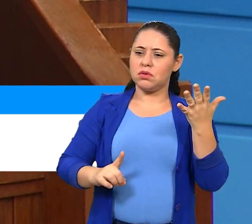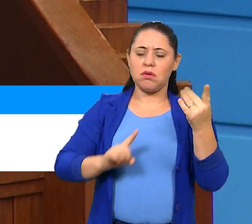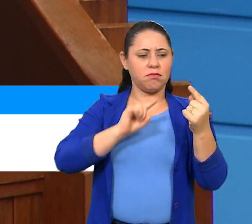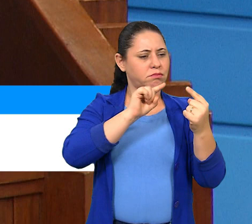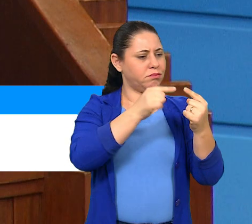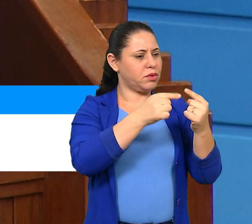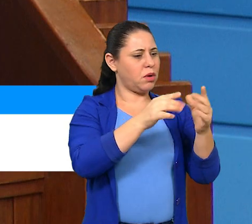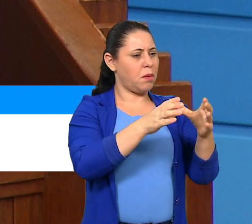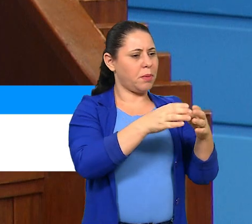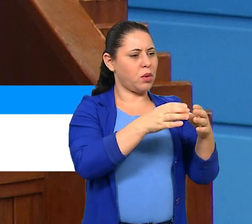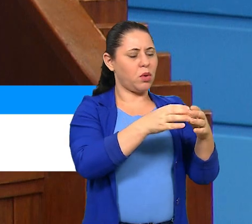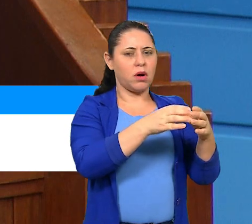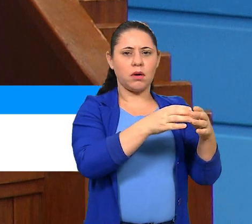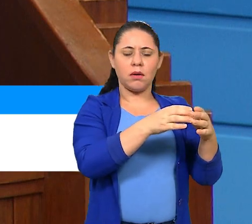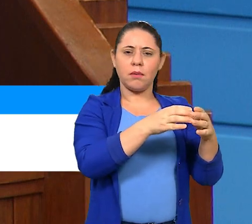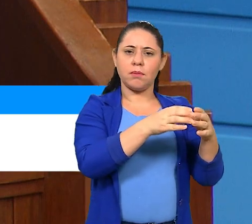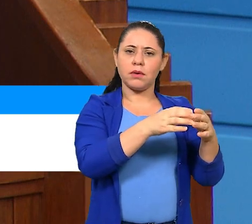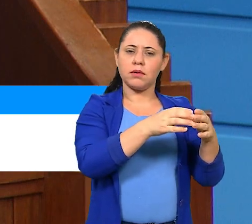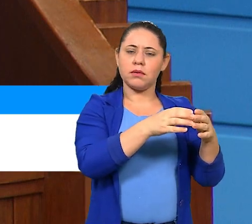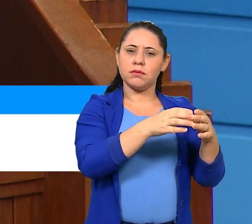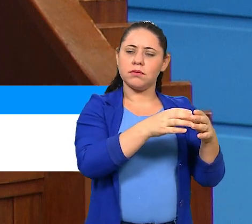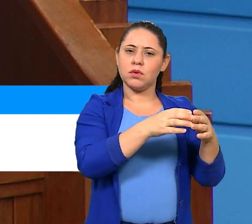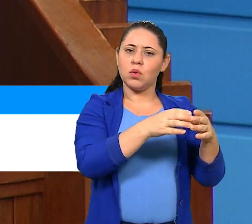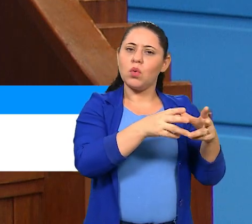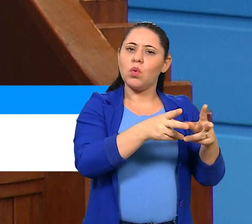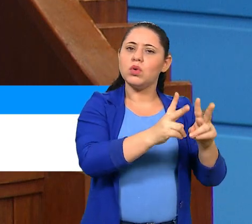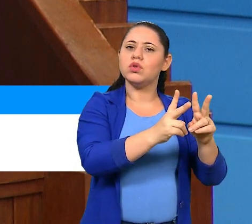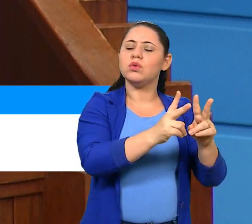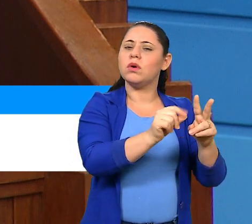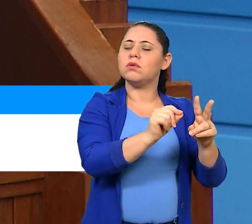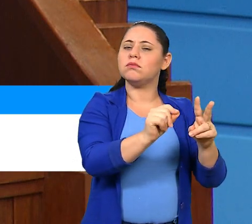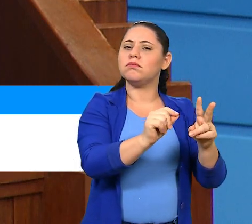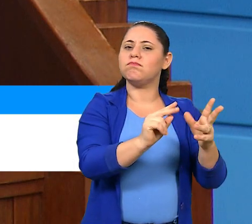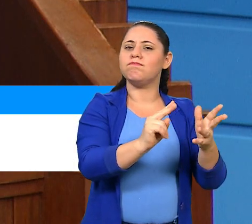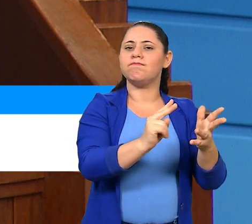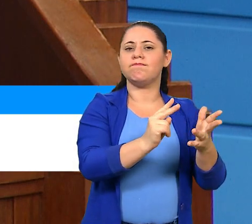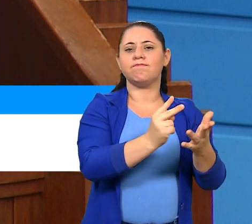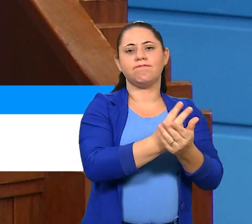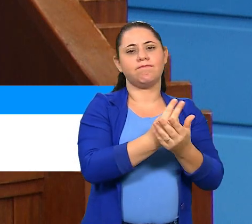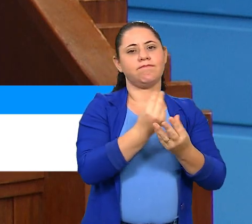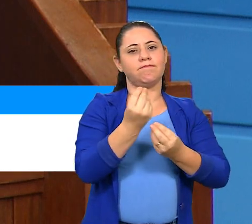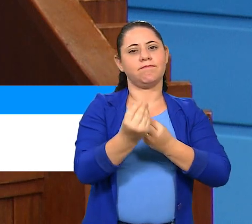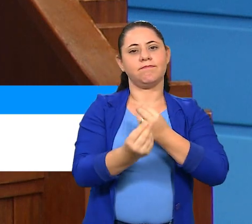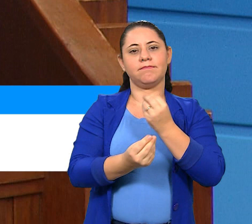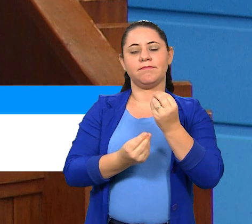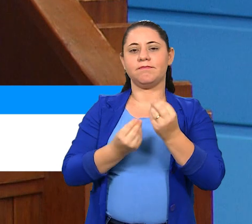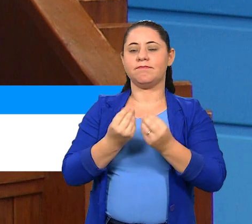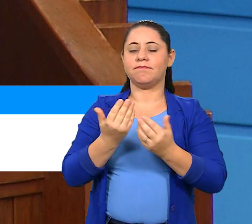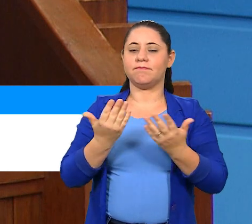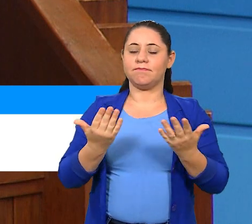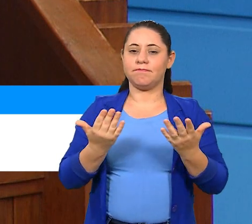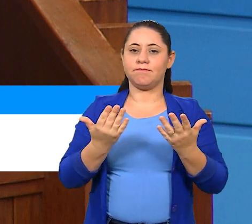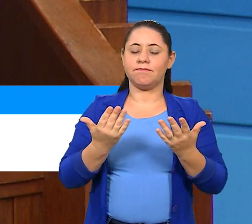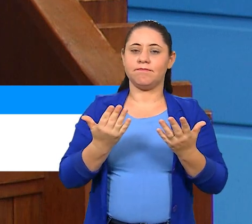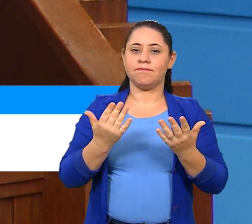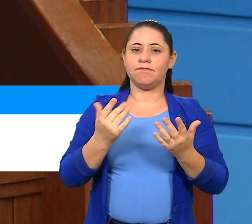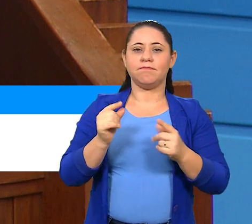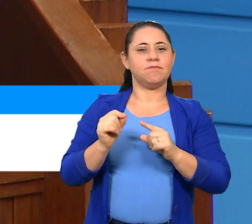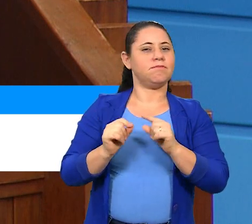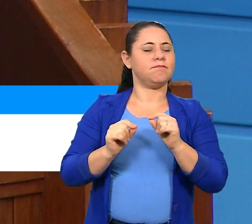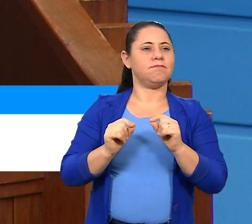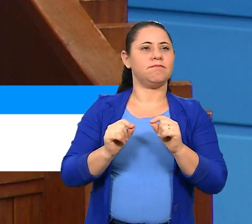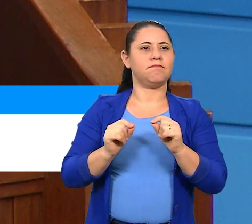com todo respeito para manter um absurdo como esse de